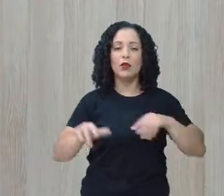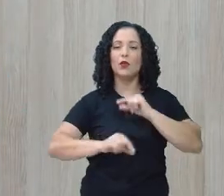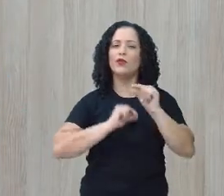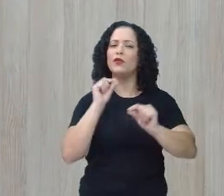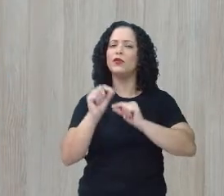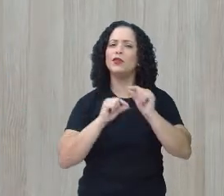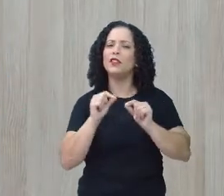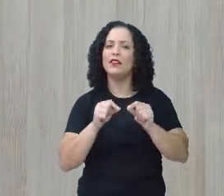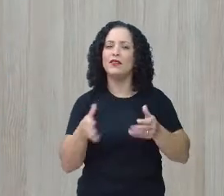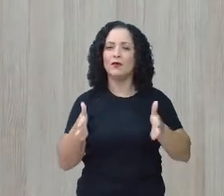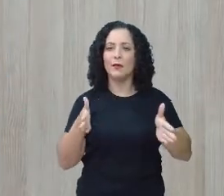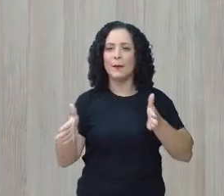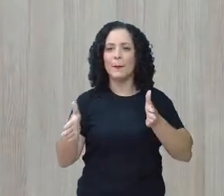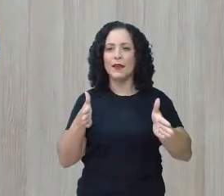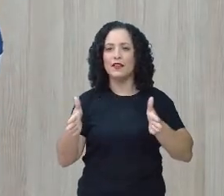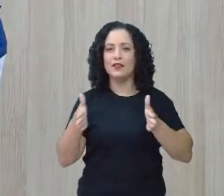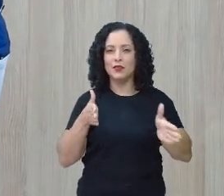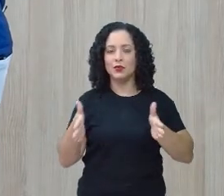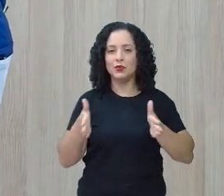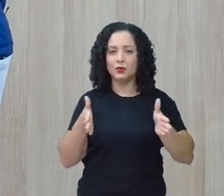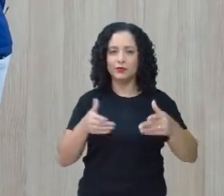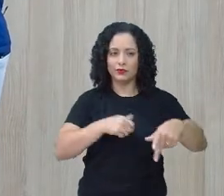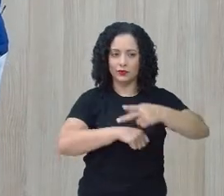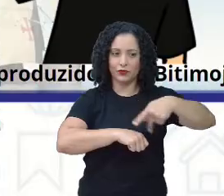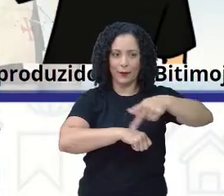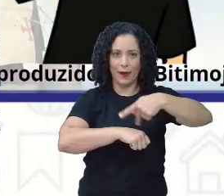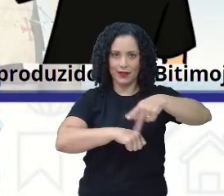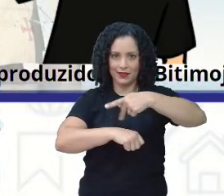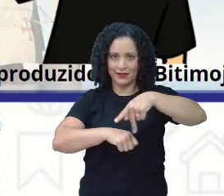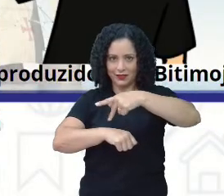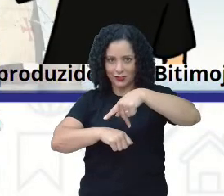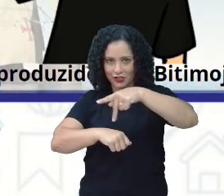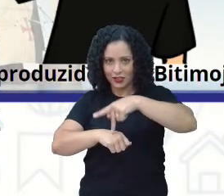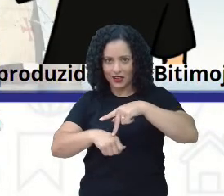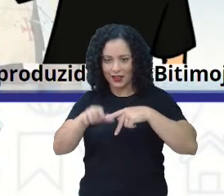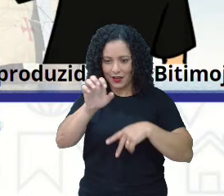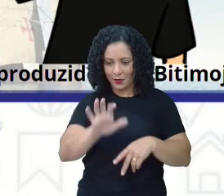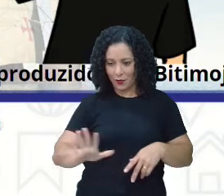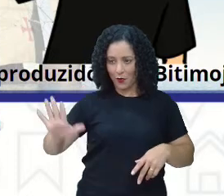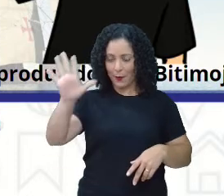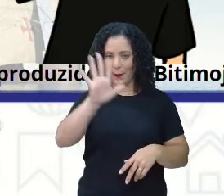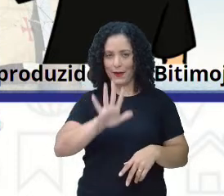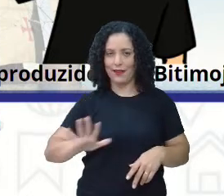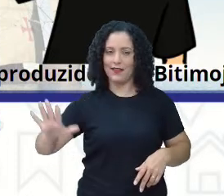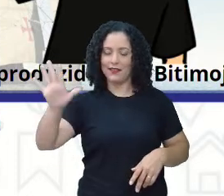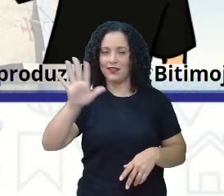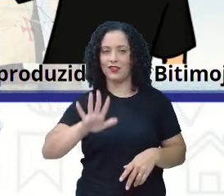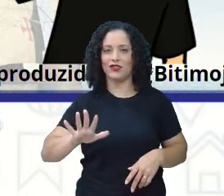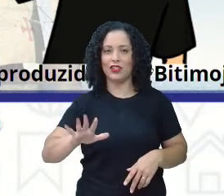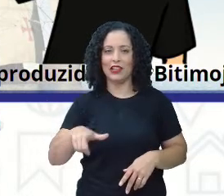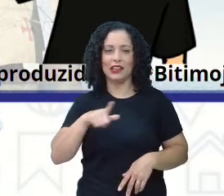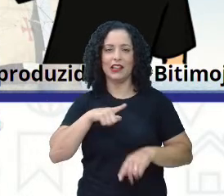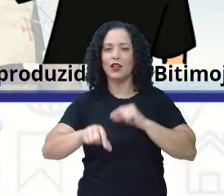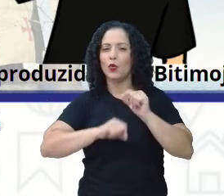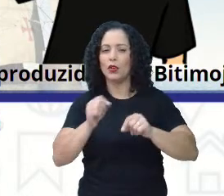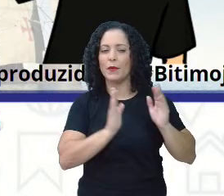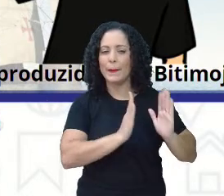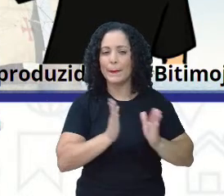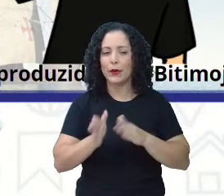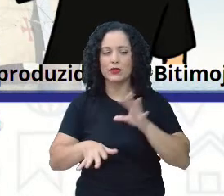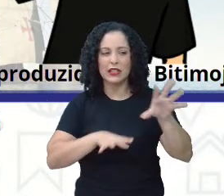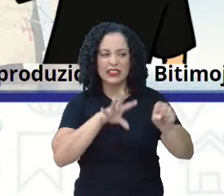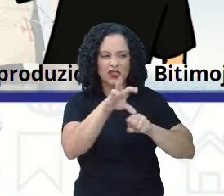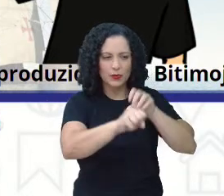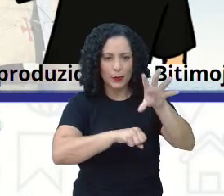período aí onde as nações europeias iniciaram um processo de exploração e conquistas